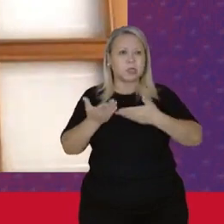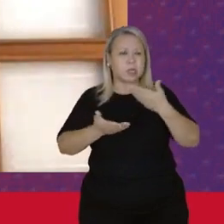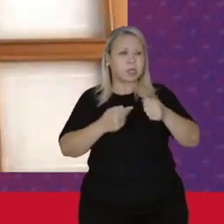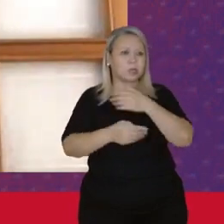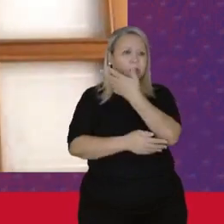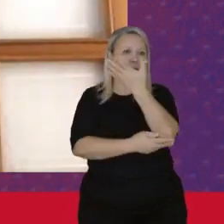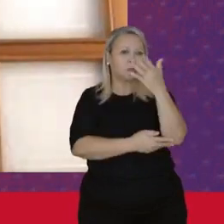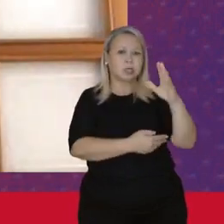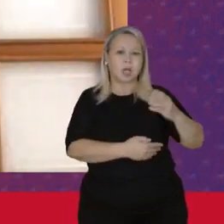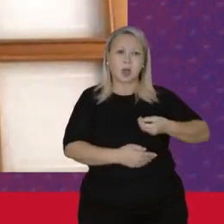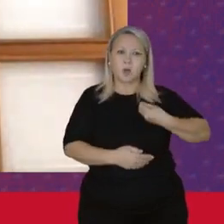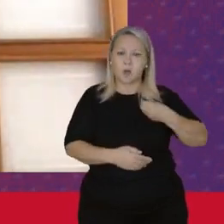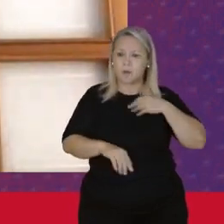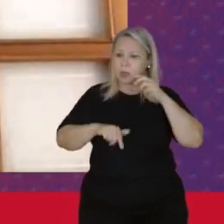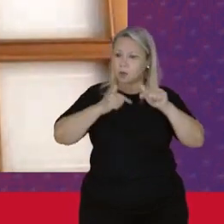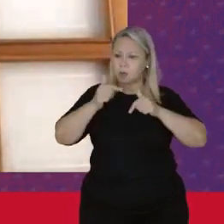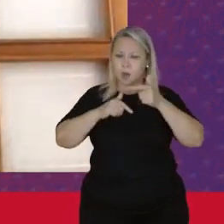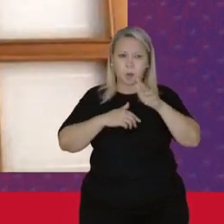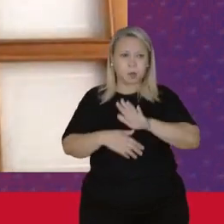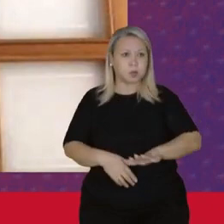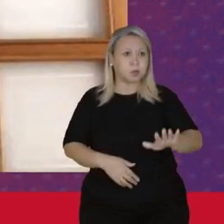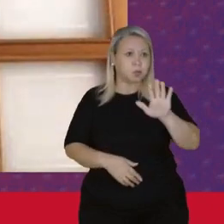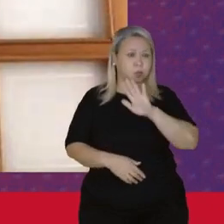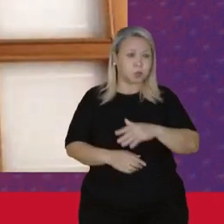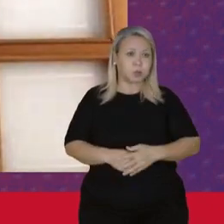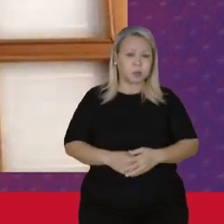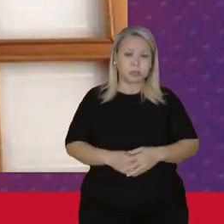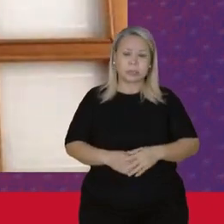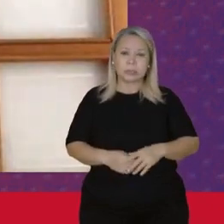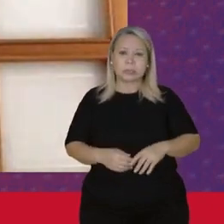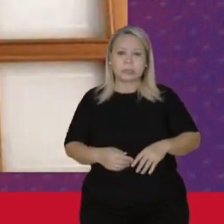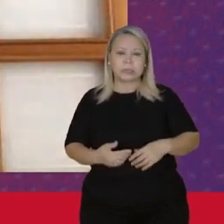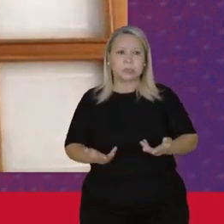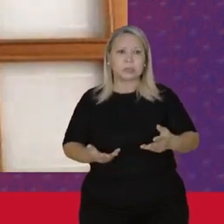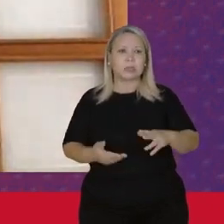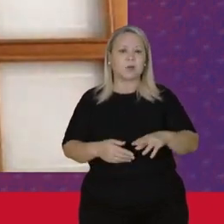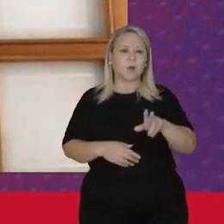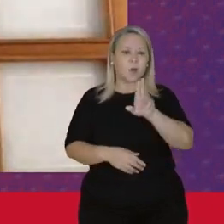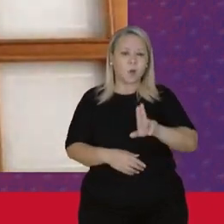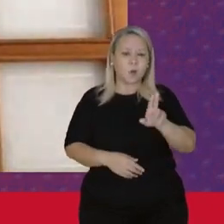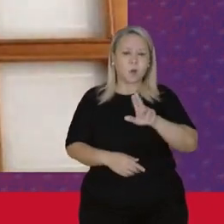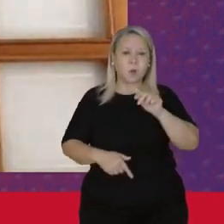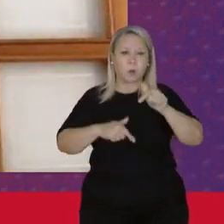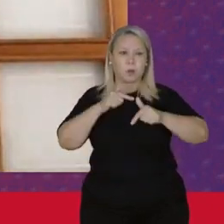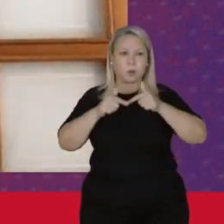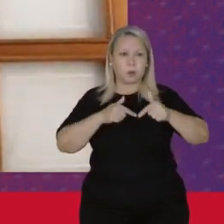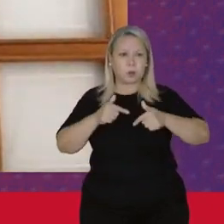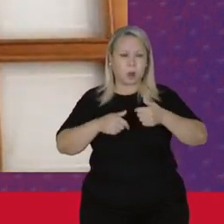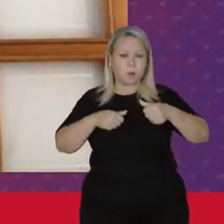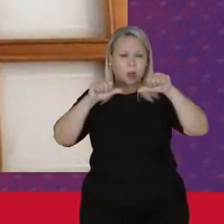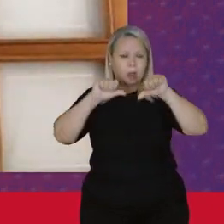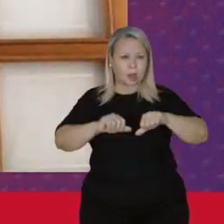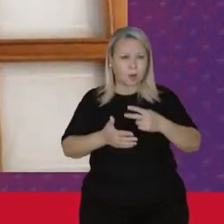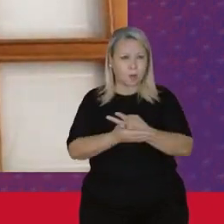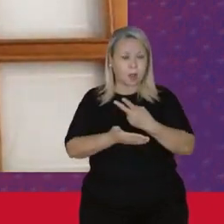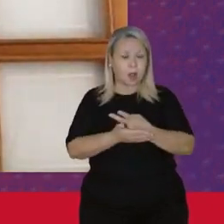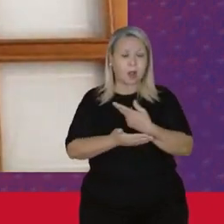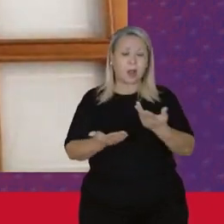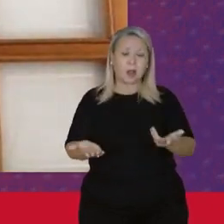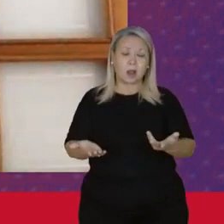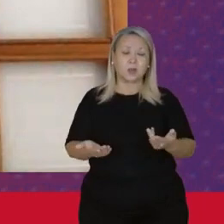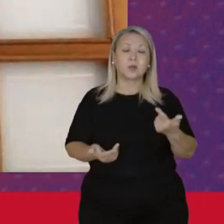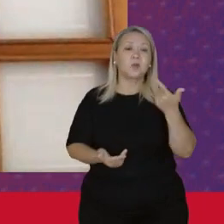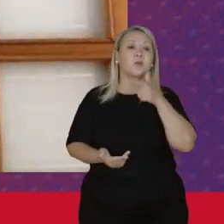natureza e com a vida, né, com o trabalho. Então, superexploração do trabalho e da natureza caminham juntos. E como que a gente